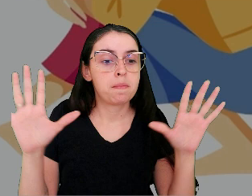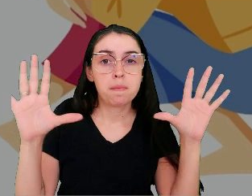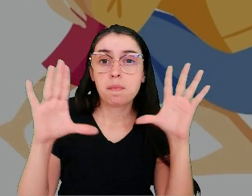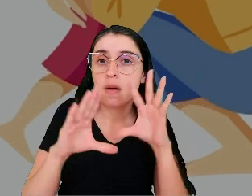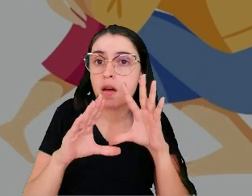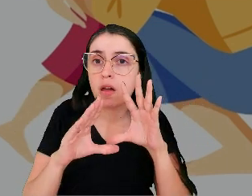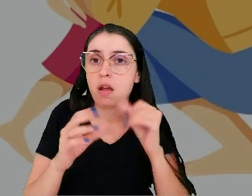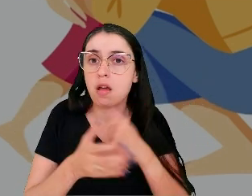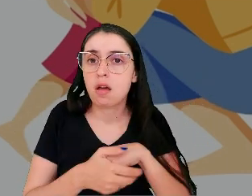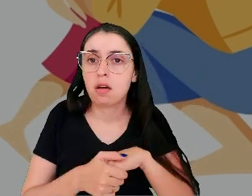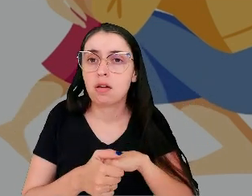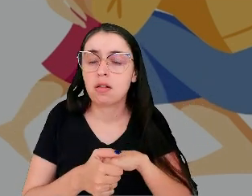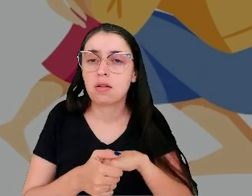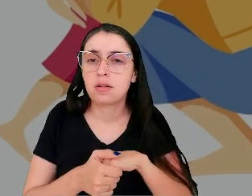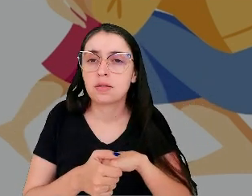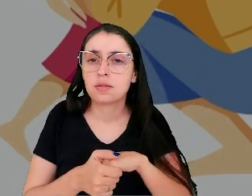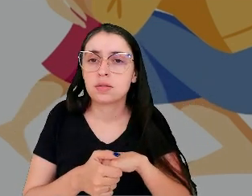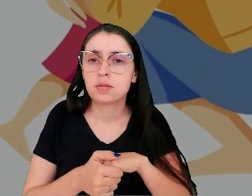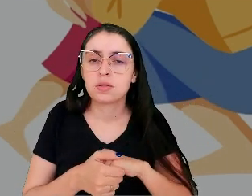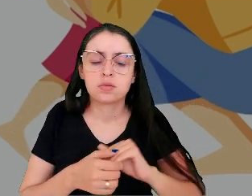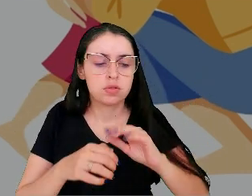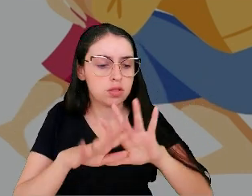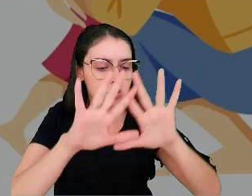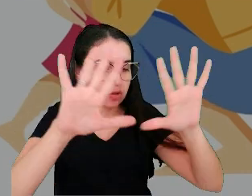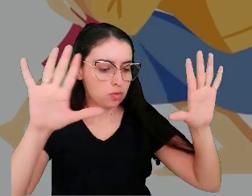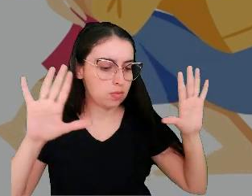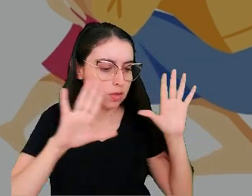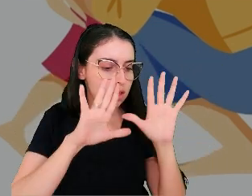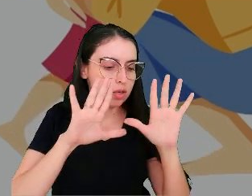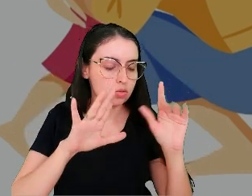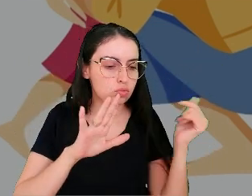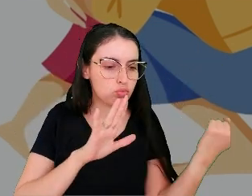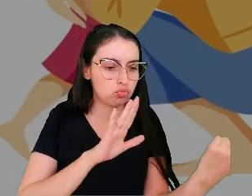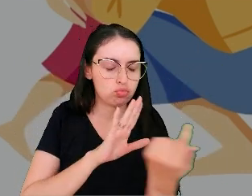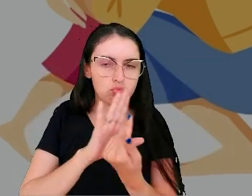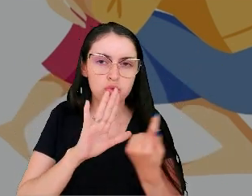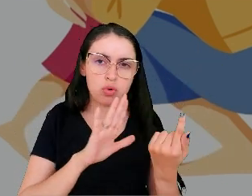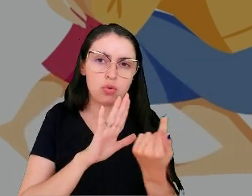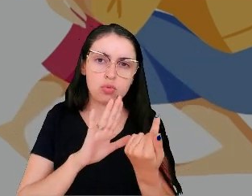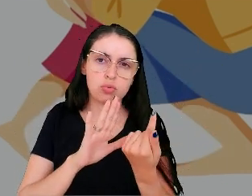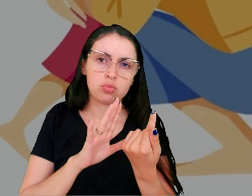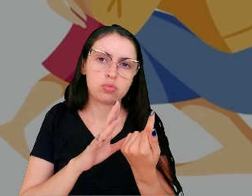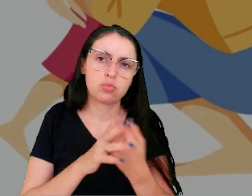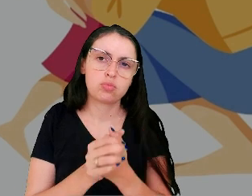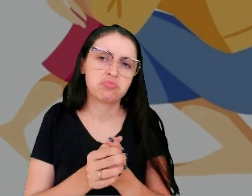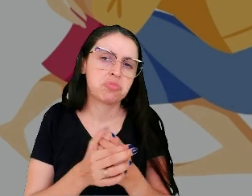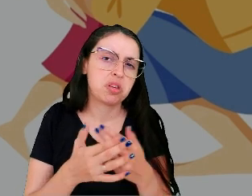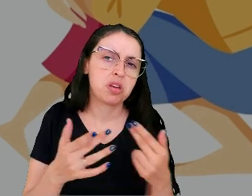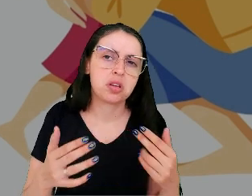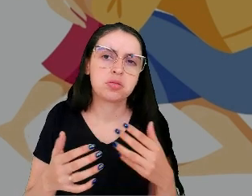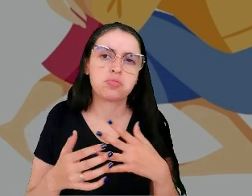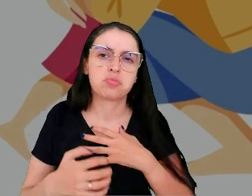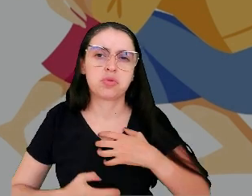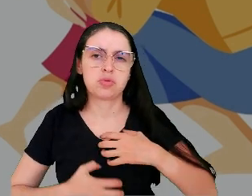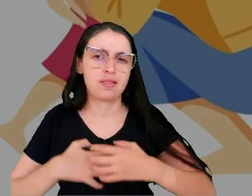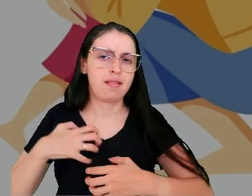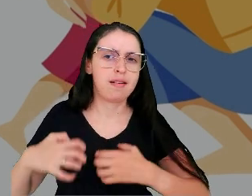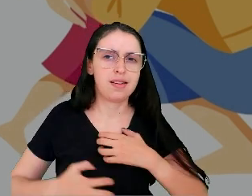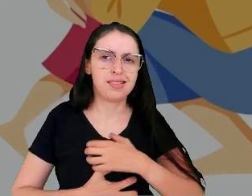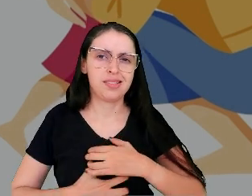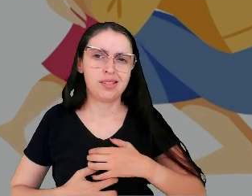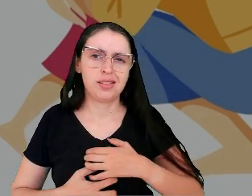congelar, né, esse cenário que envolve tanto sentimento,